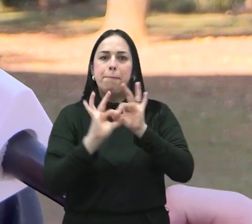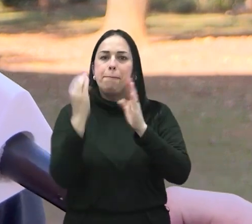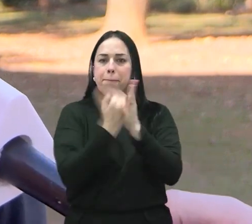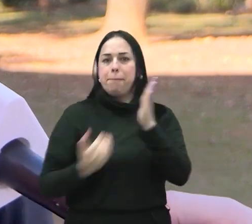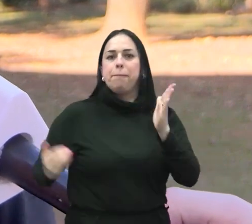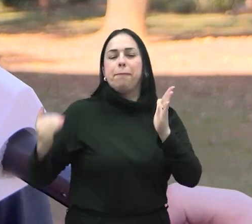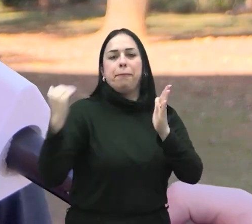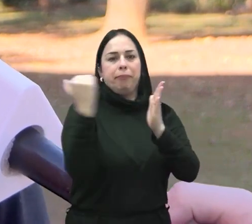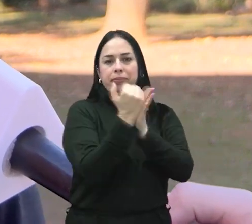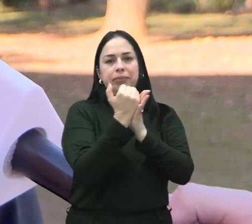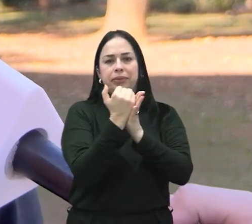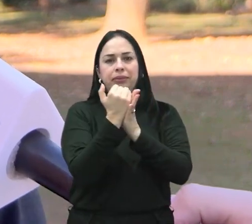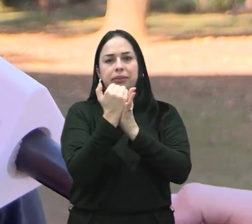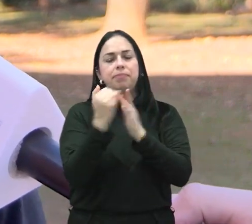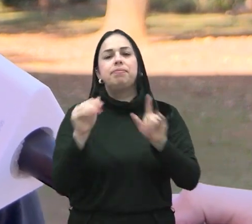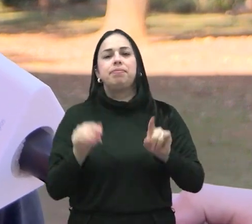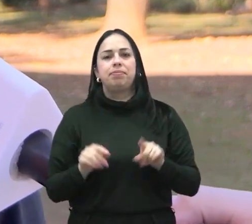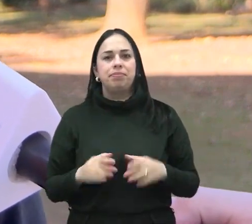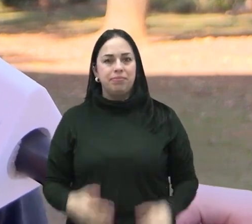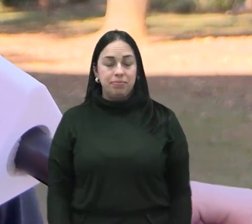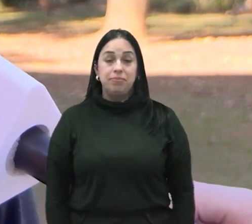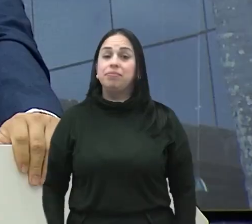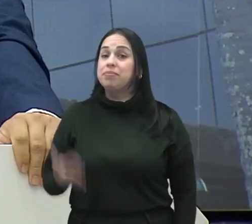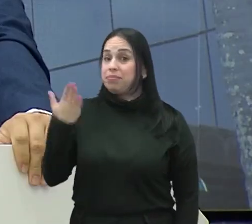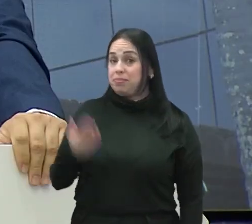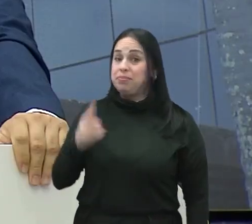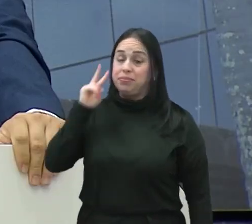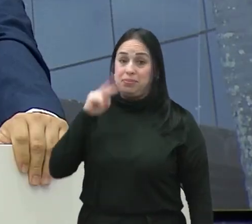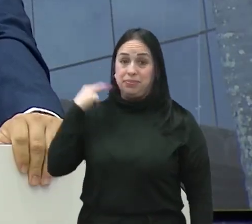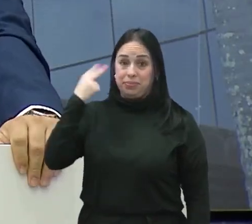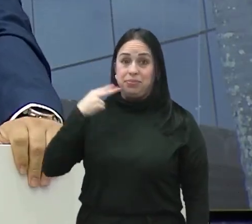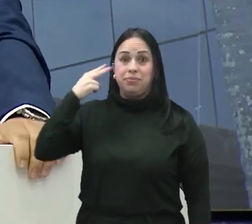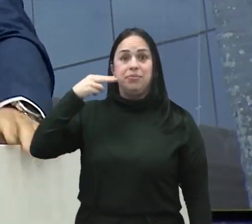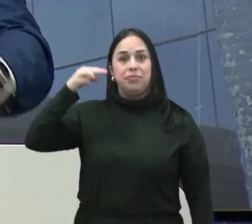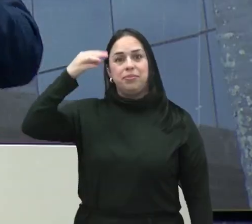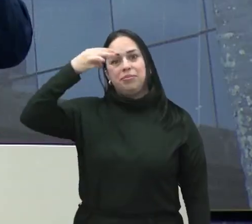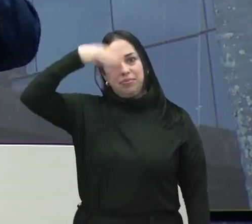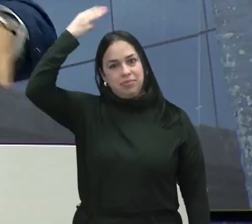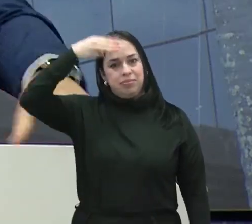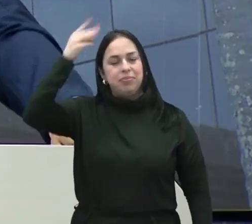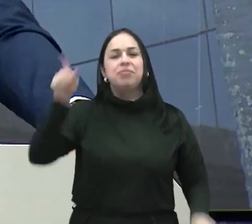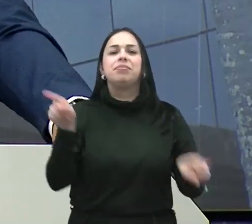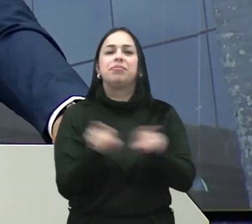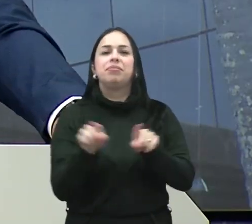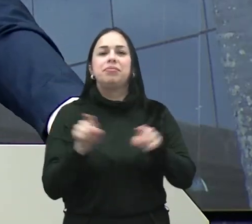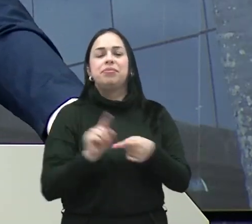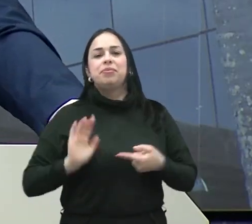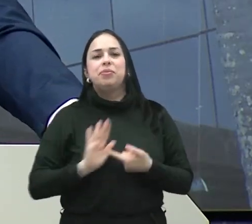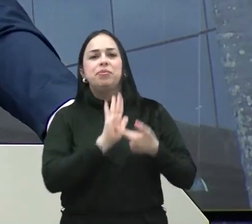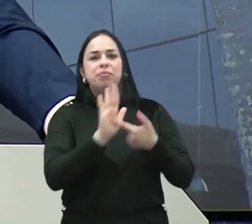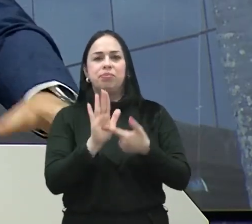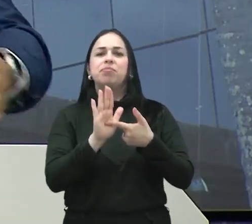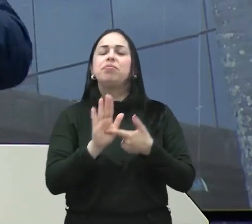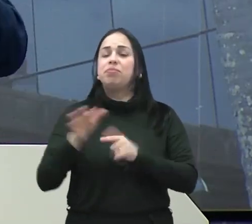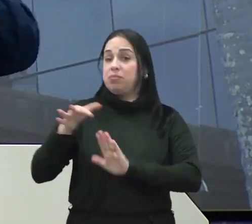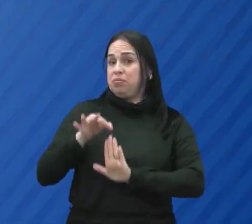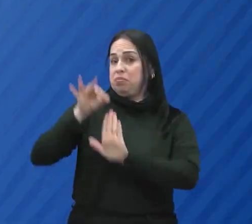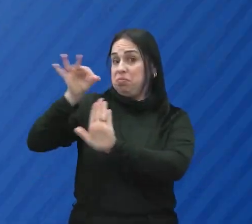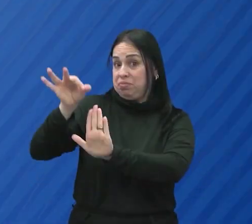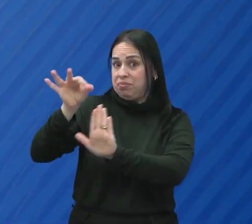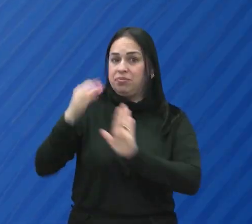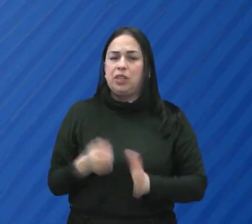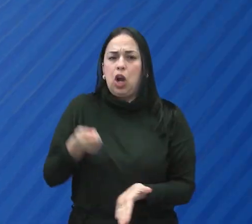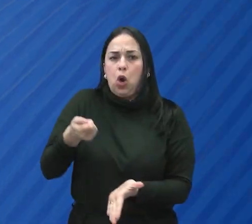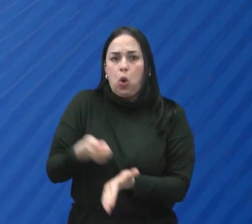e fica mais top, fica mais legal. O vereador Milton Vieira Filho também apresentou diversas indicações. Em